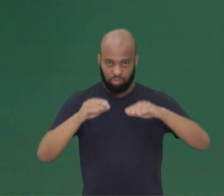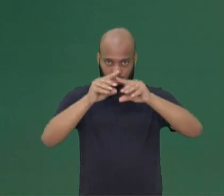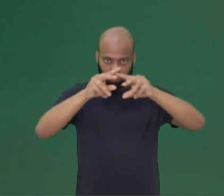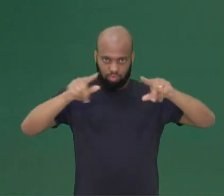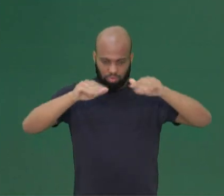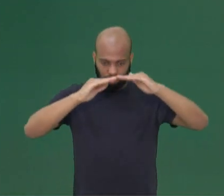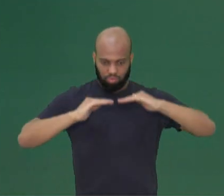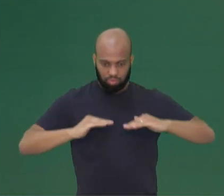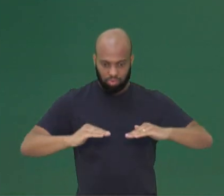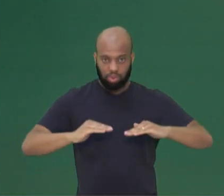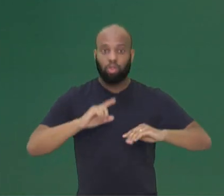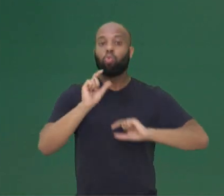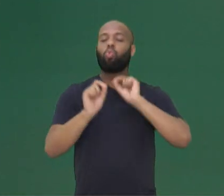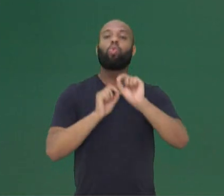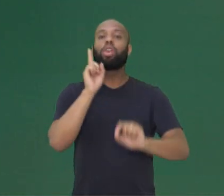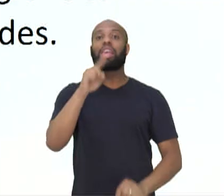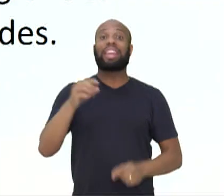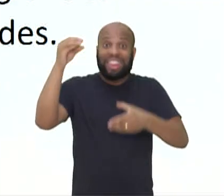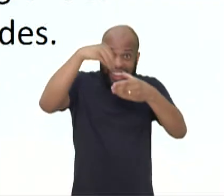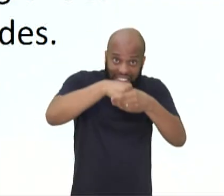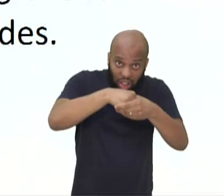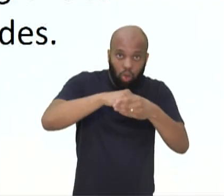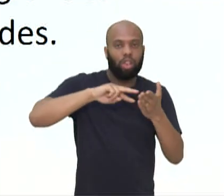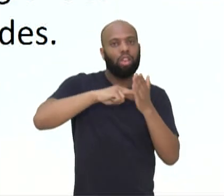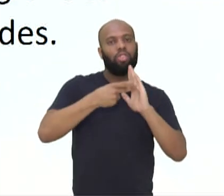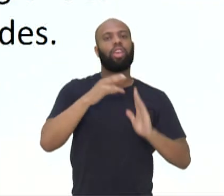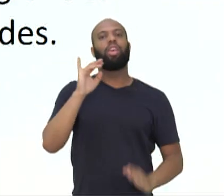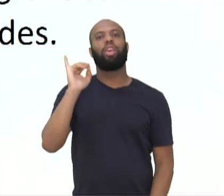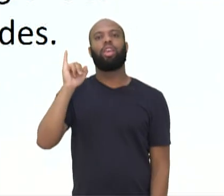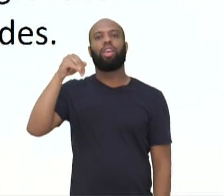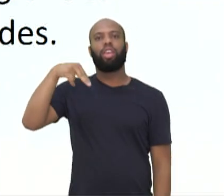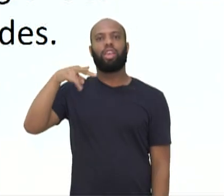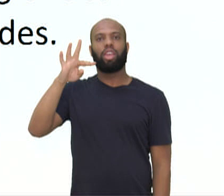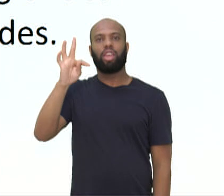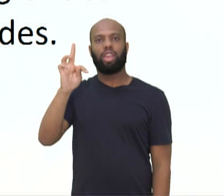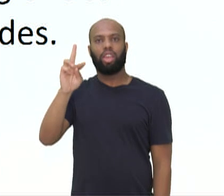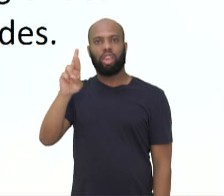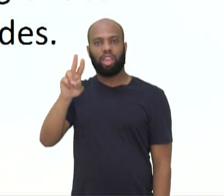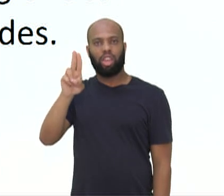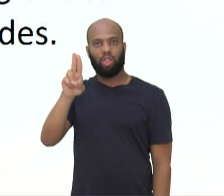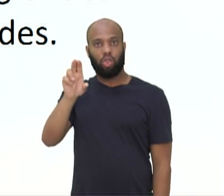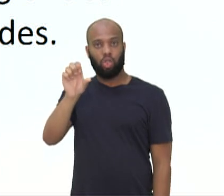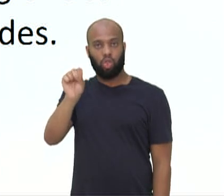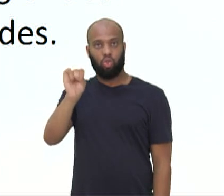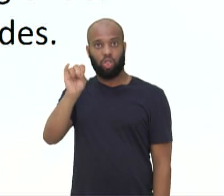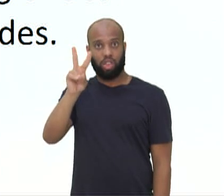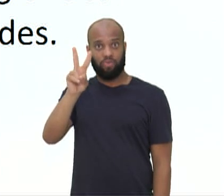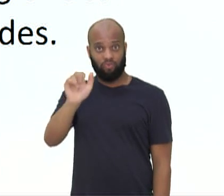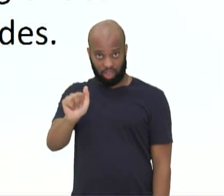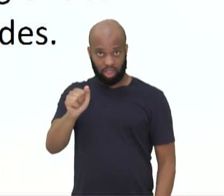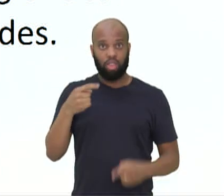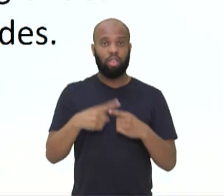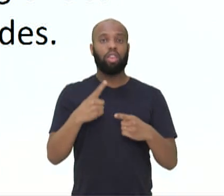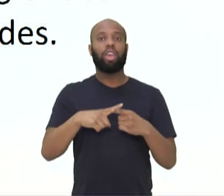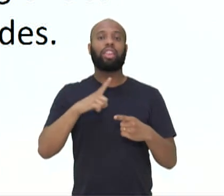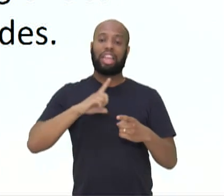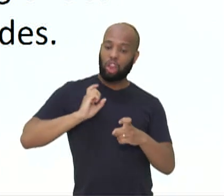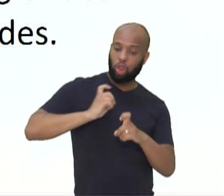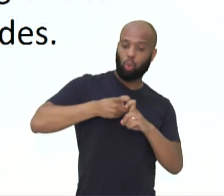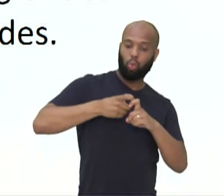interior, intrusiva. São rochas formadas pelo magma que se solidificou em